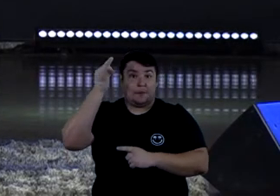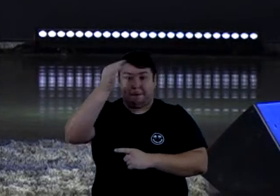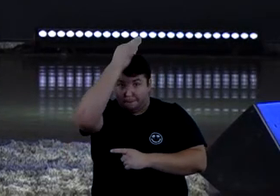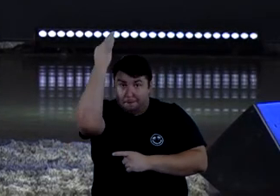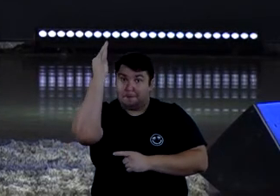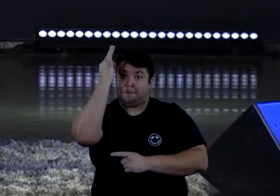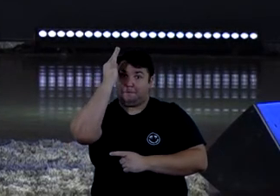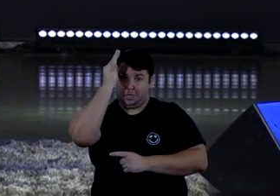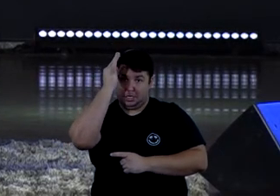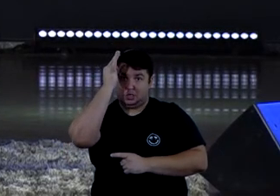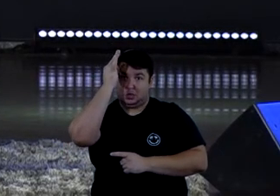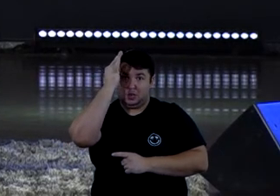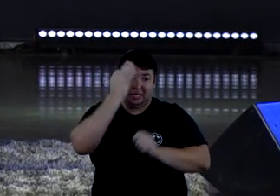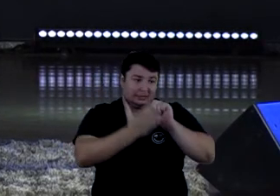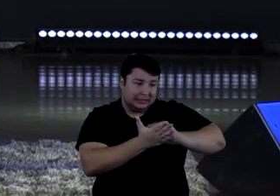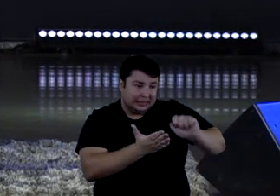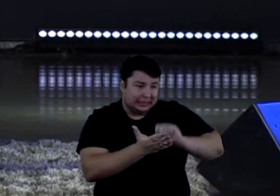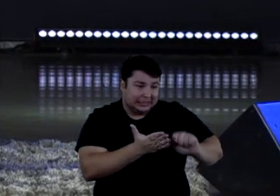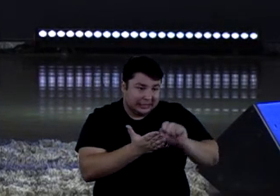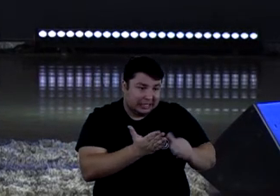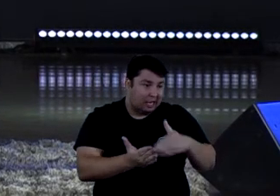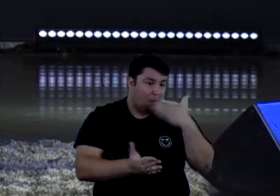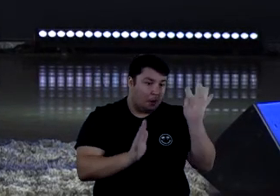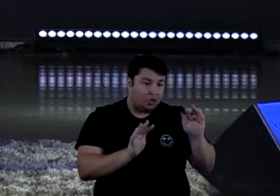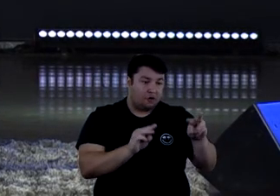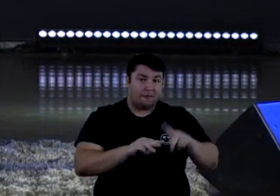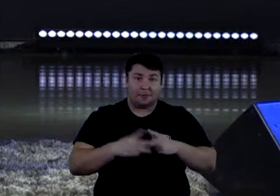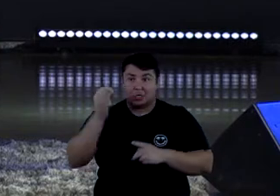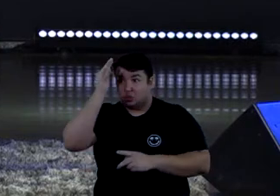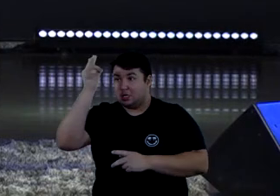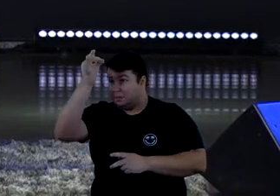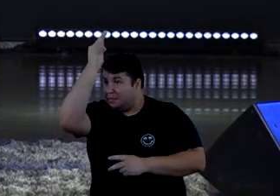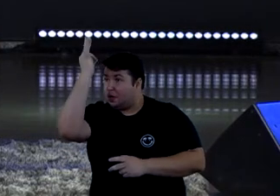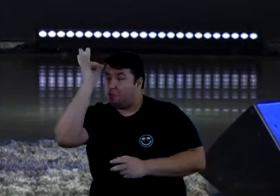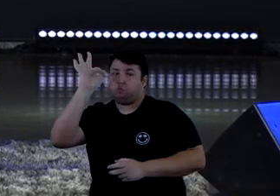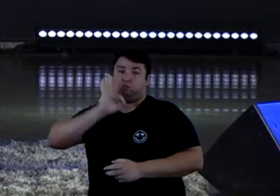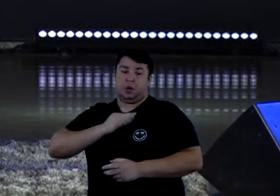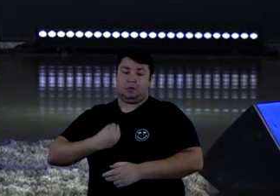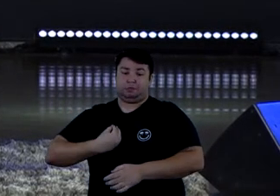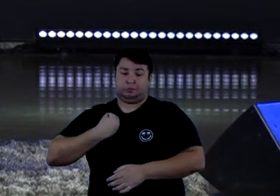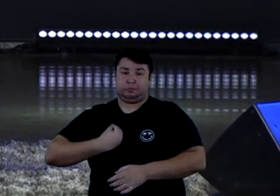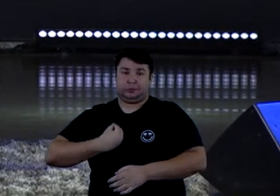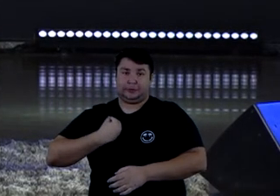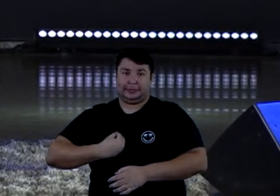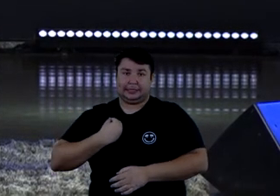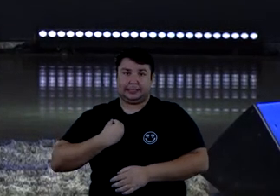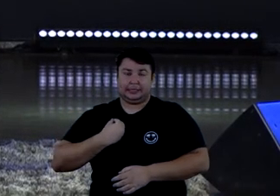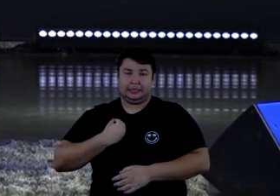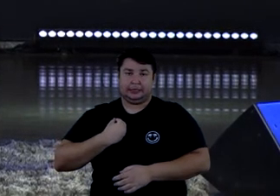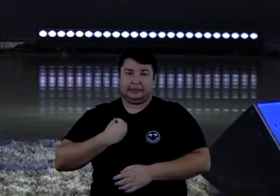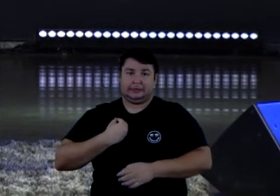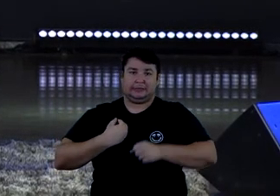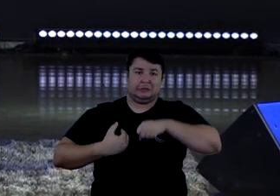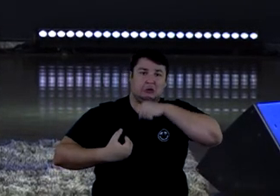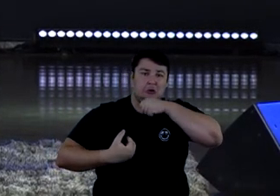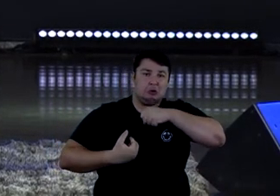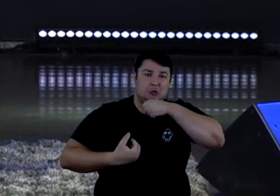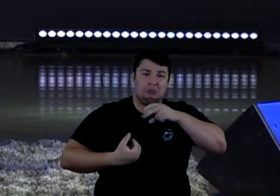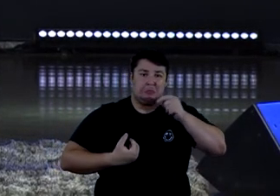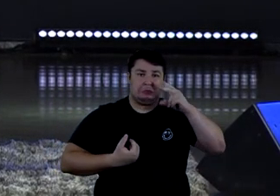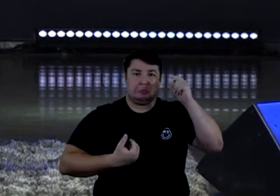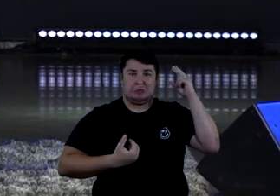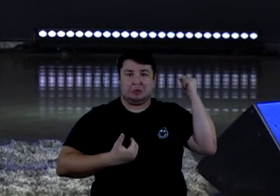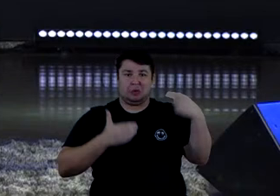escrita termina em morte, mas o Espírito dá vida. O antigo sistema, com as suas leis gravadas